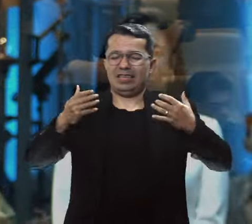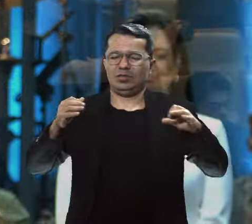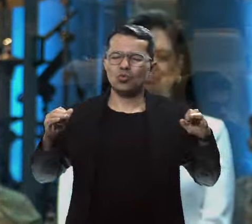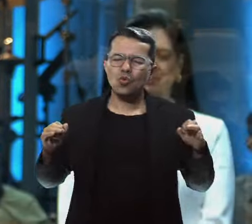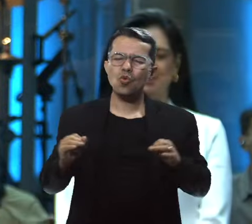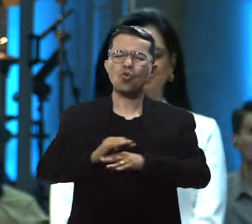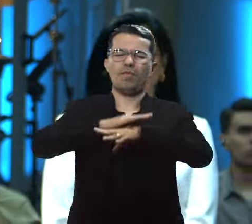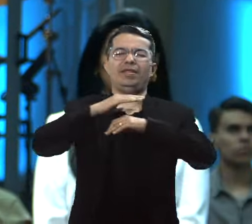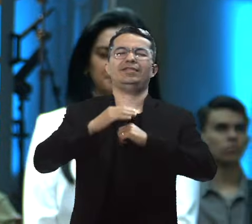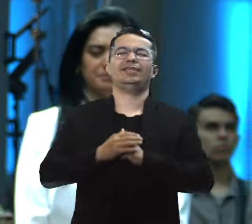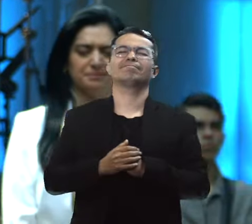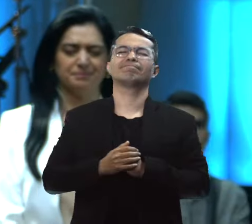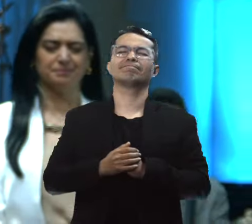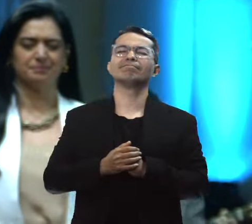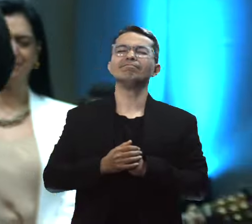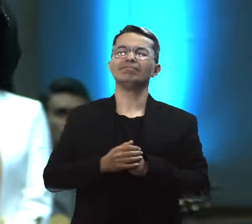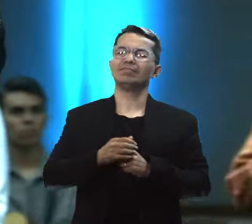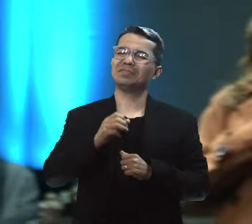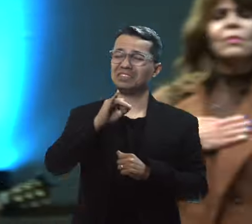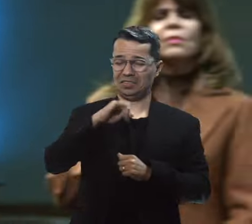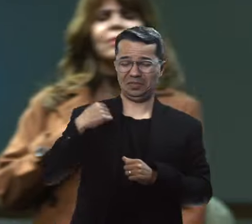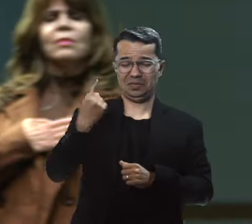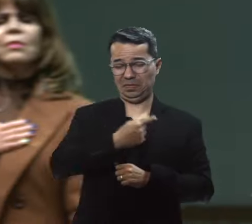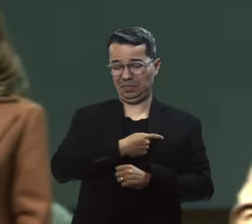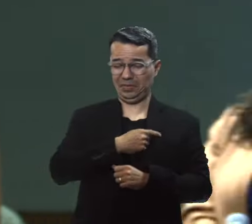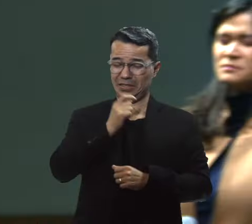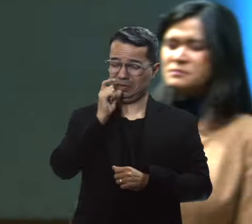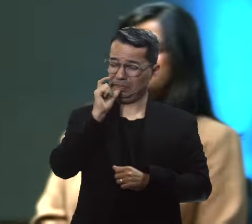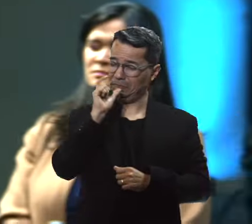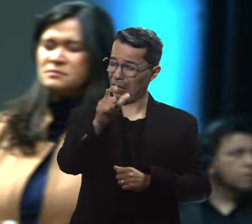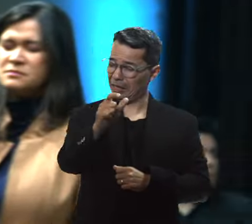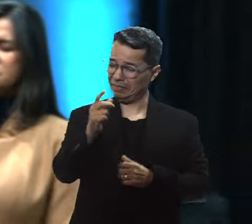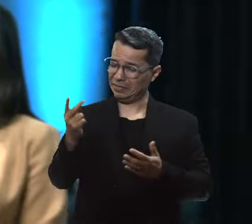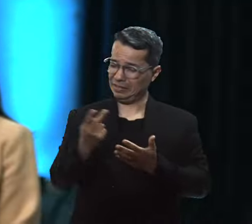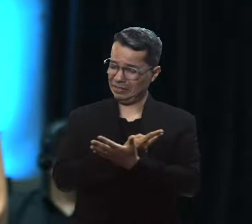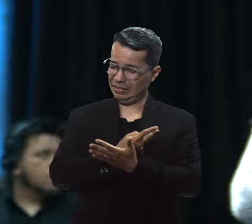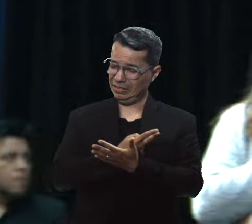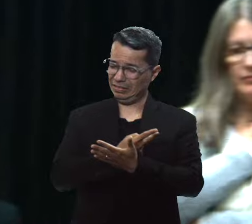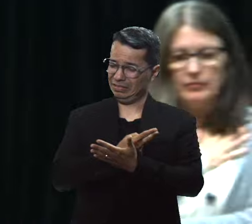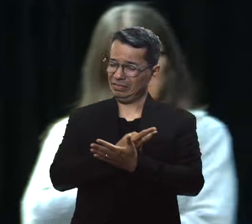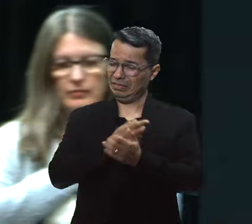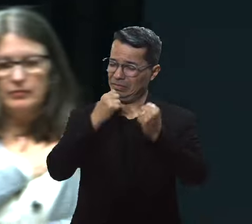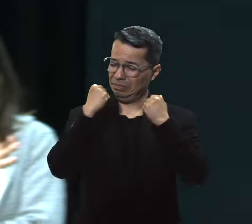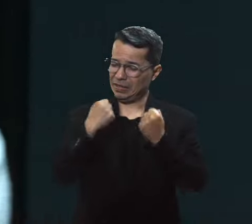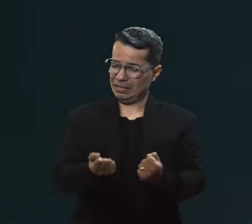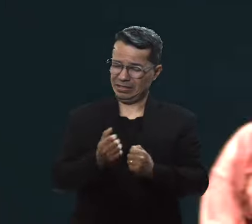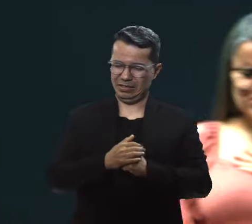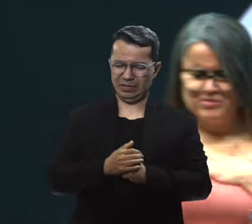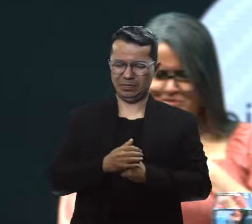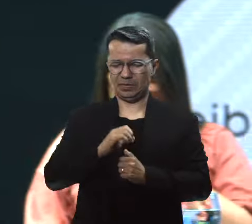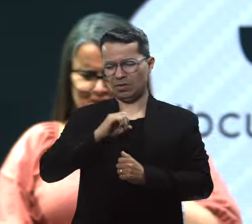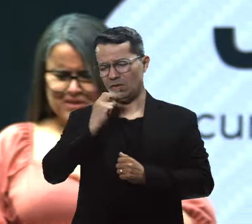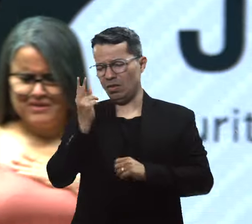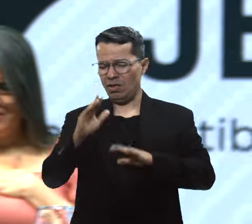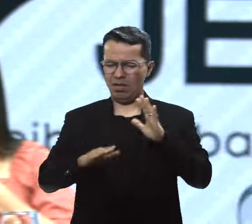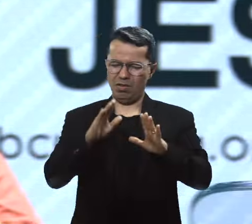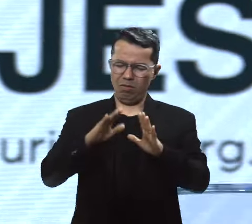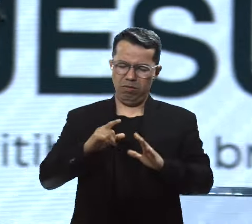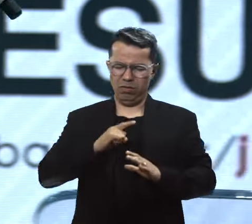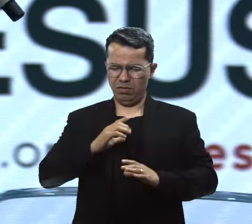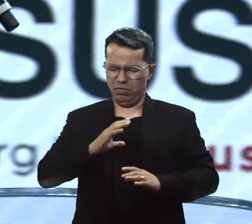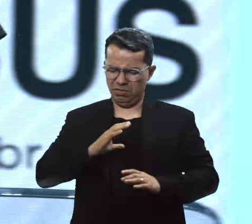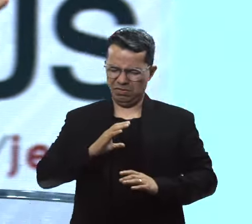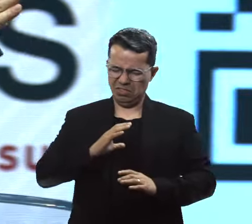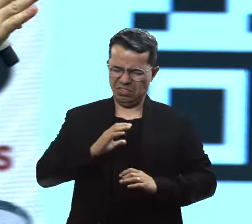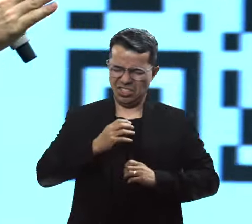completa. Se temos usado as nossas palavras de forma indevida, se temos agido no impulso, se existem